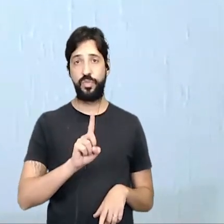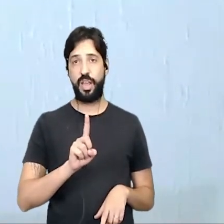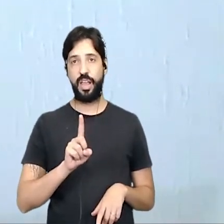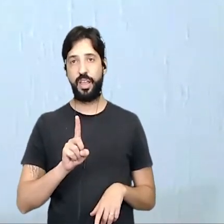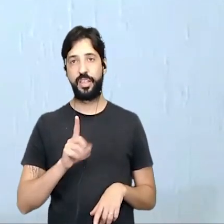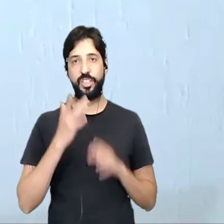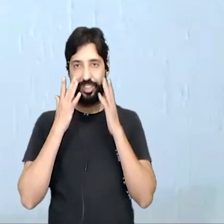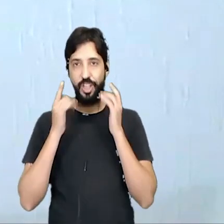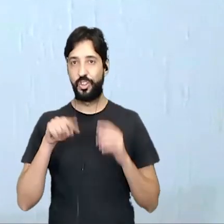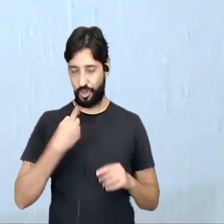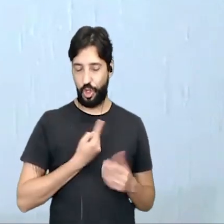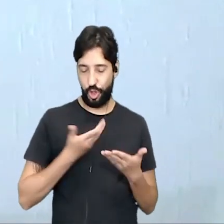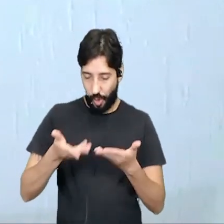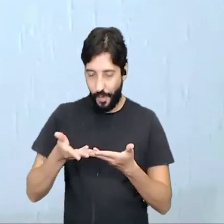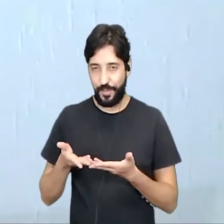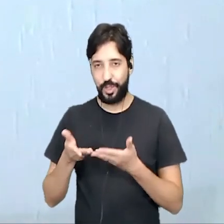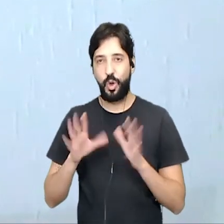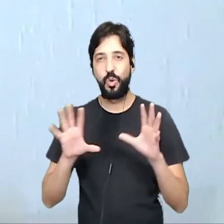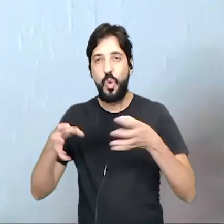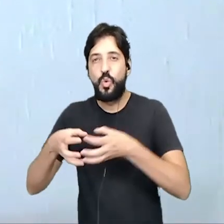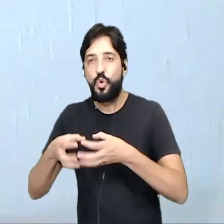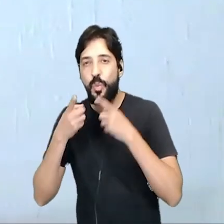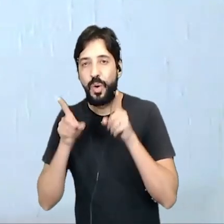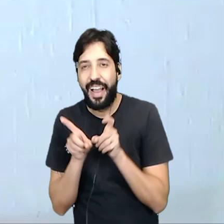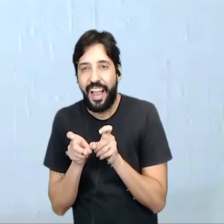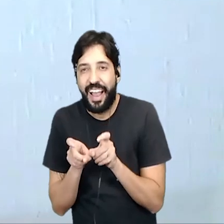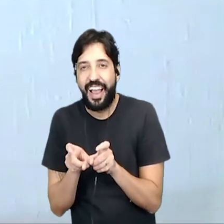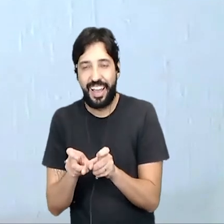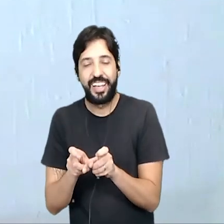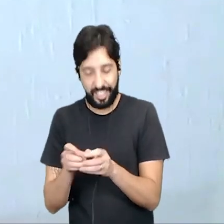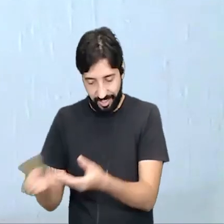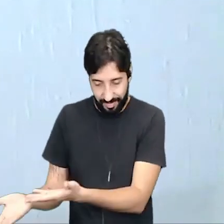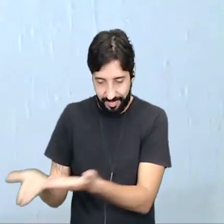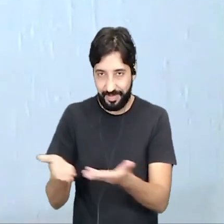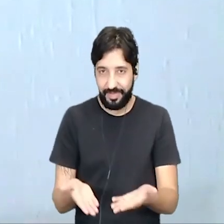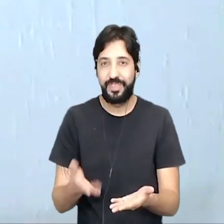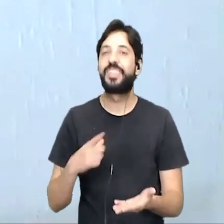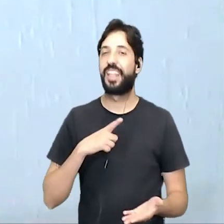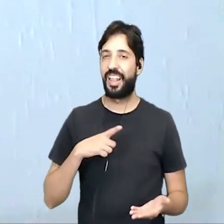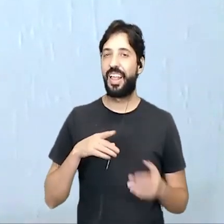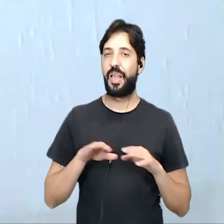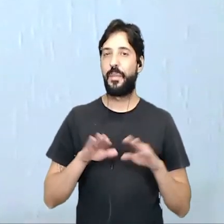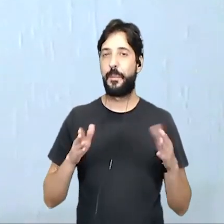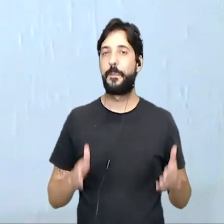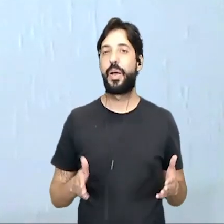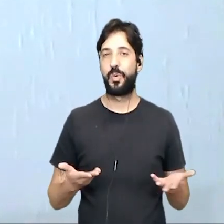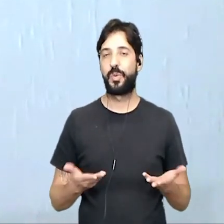teatro. A gente convidou, tinha uma colônia de caranguejo lá no palco com a gente.